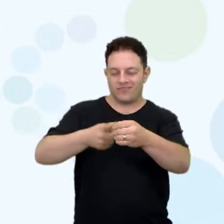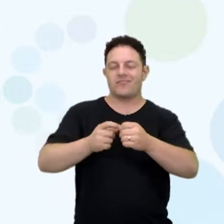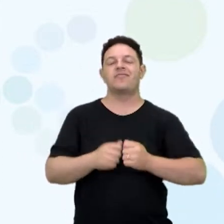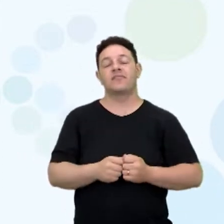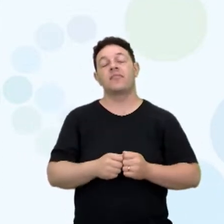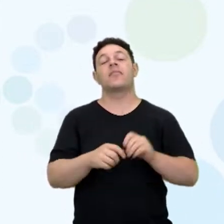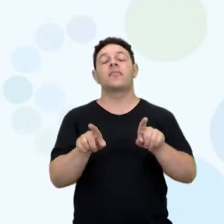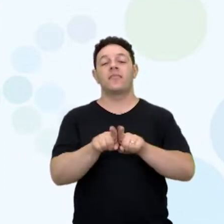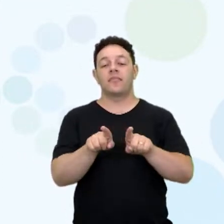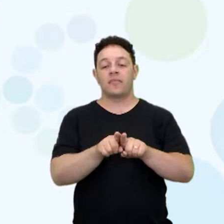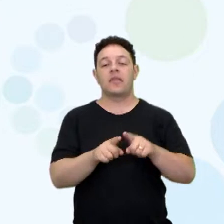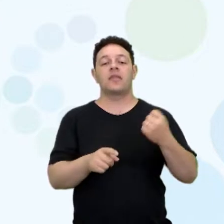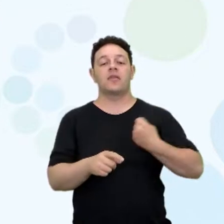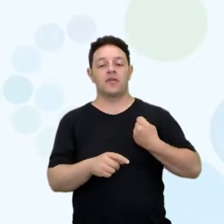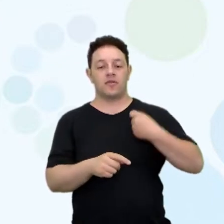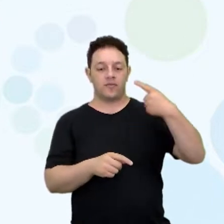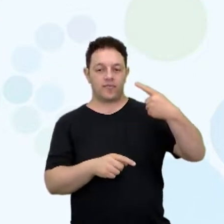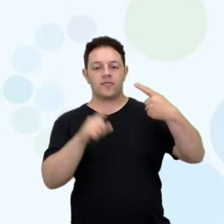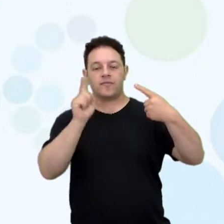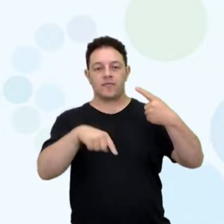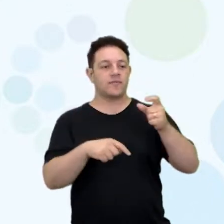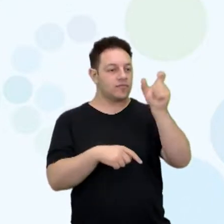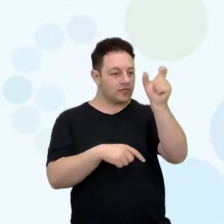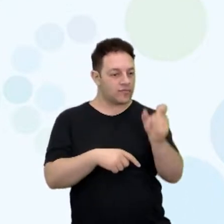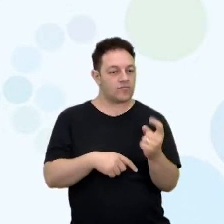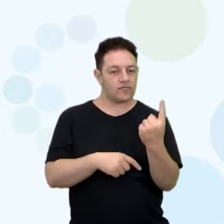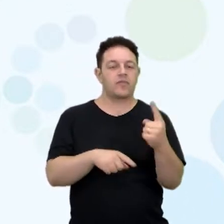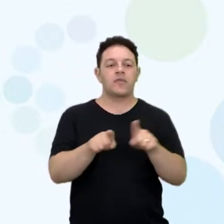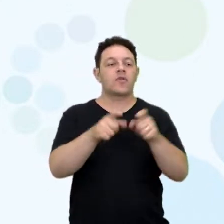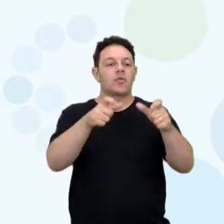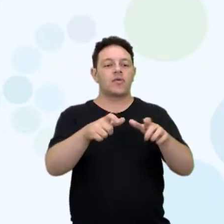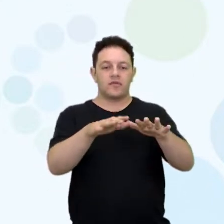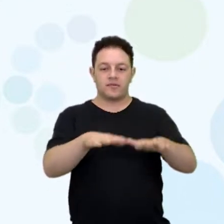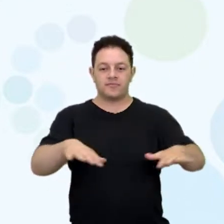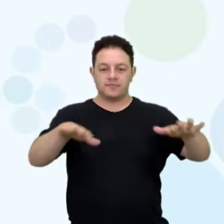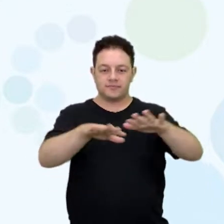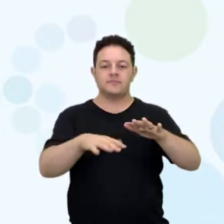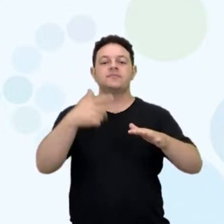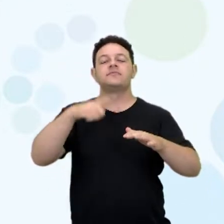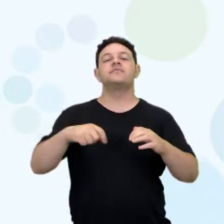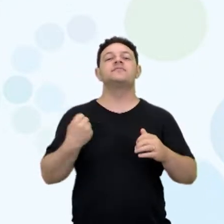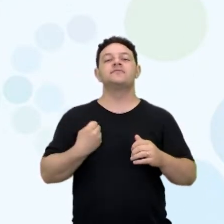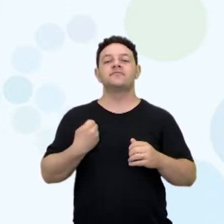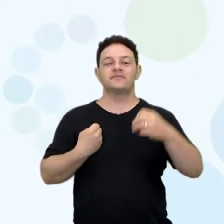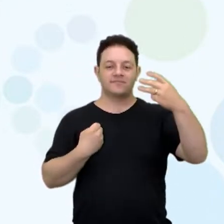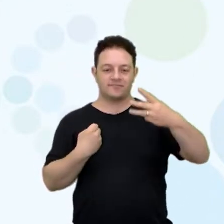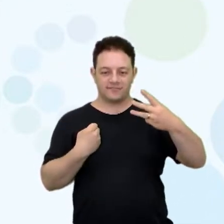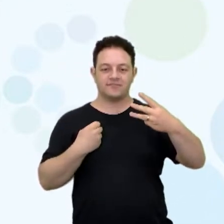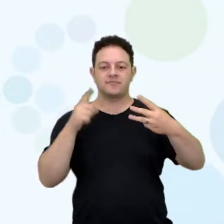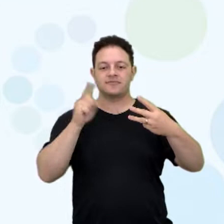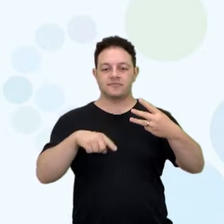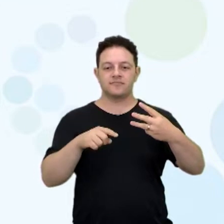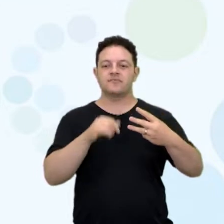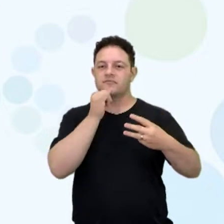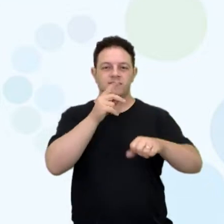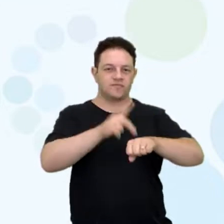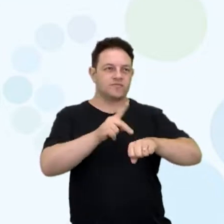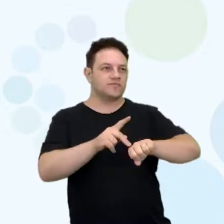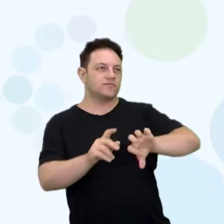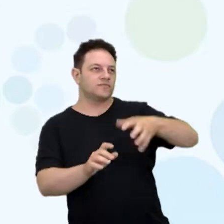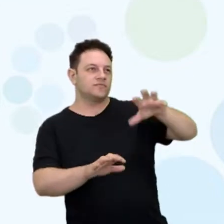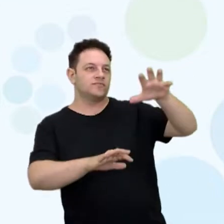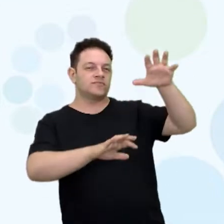curricular 1, o indivíduo e o ambiente. E aí o componente curricular 3, das rochas ao